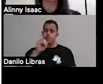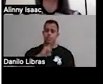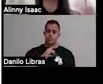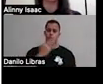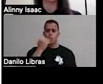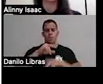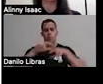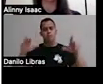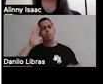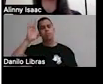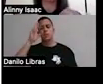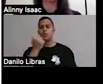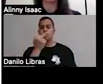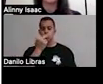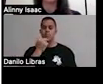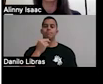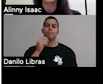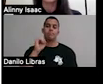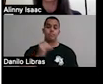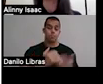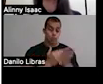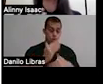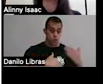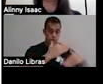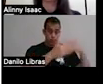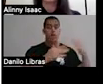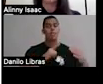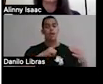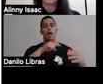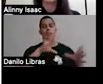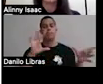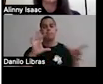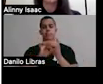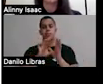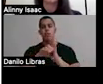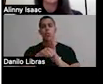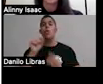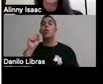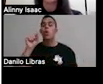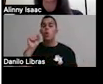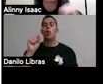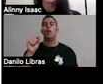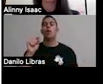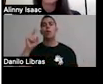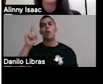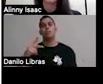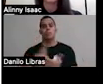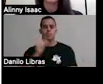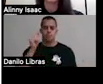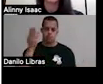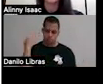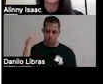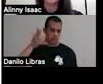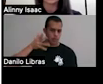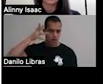extrínsecos, fatores dietéticos, por exemplo, durante o desenvolvimento, eles estão associados a um conceito que, inclusive, houve uma palestra bem